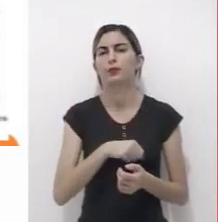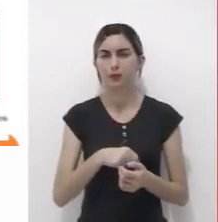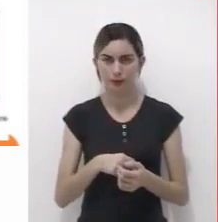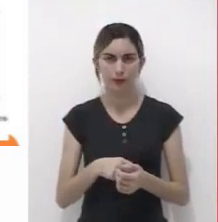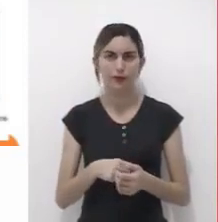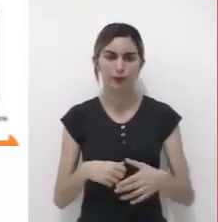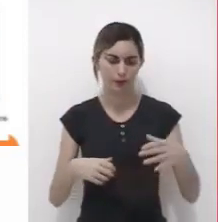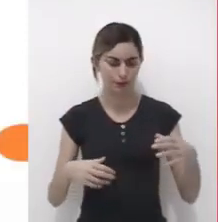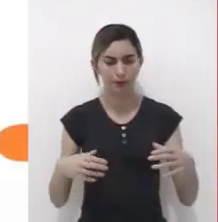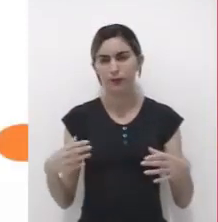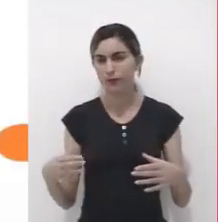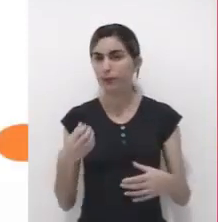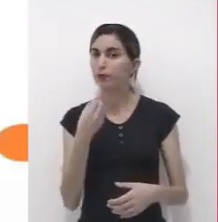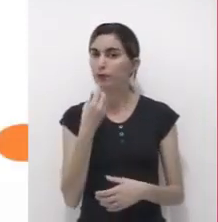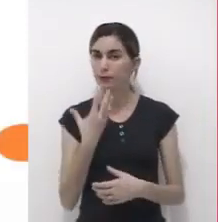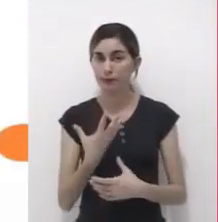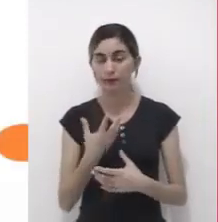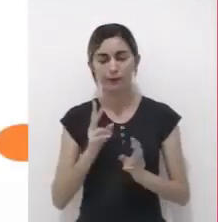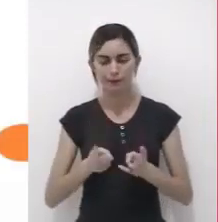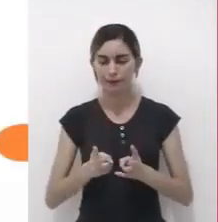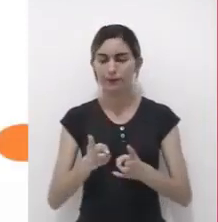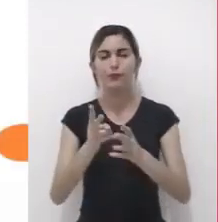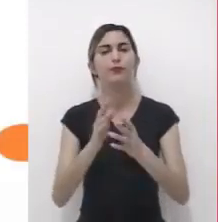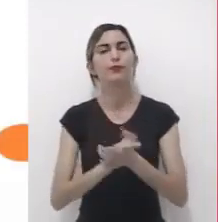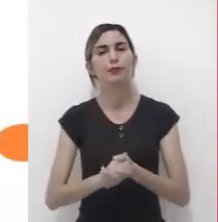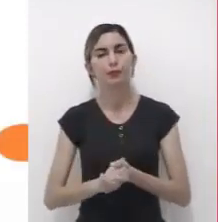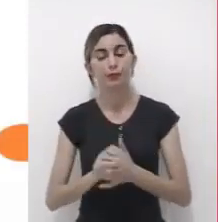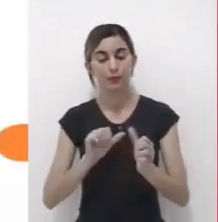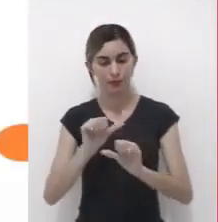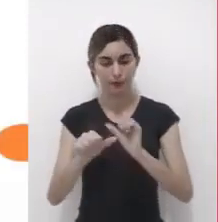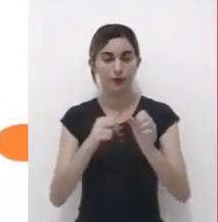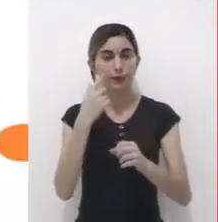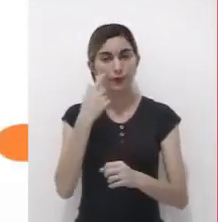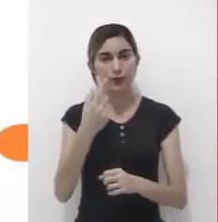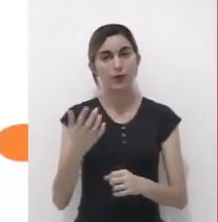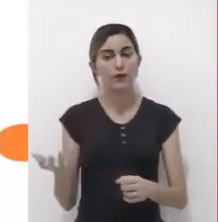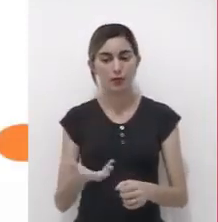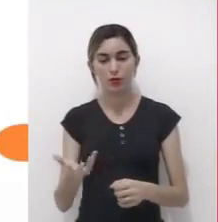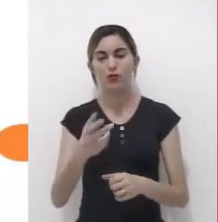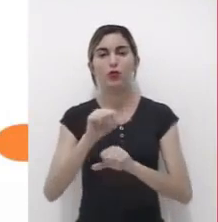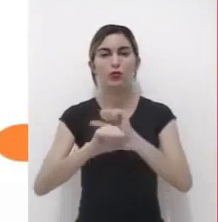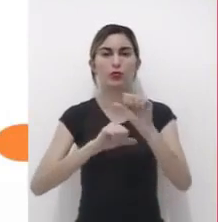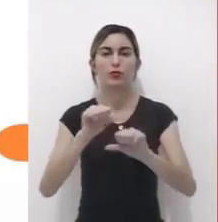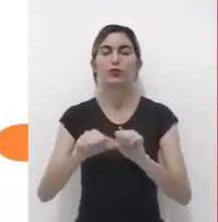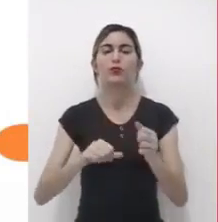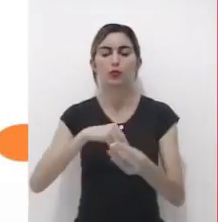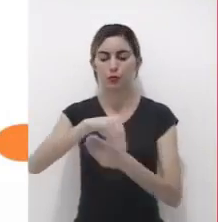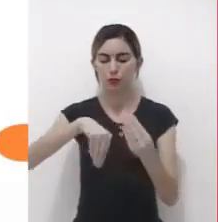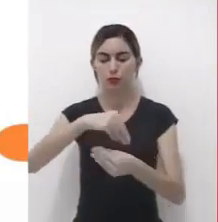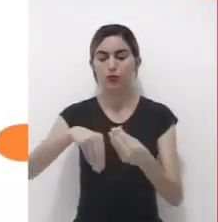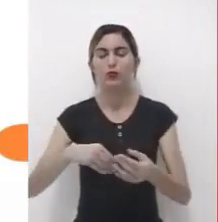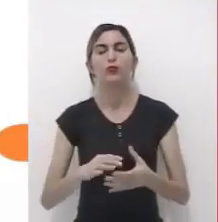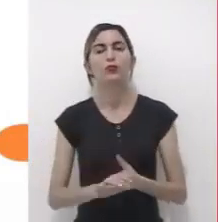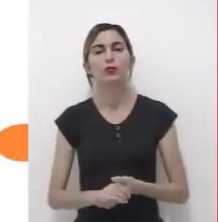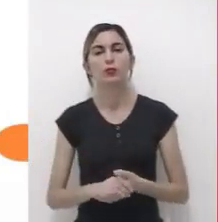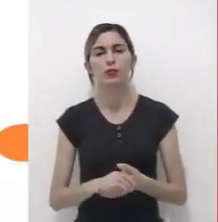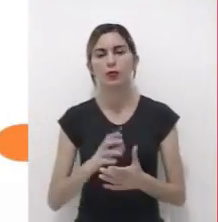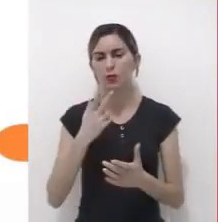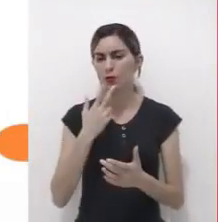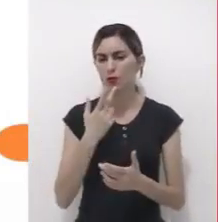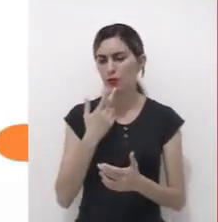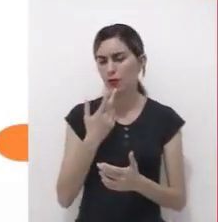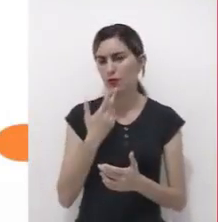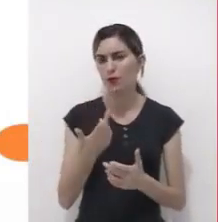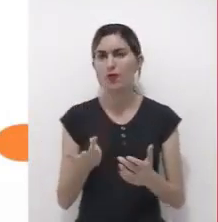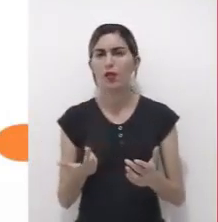ao primeiro recipiente. Bom, vamos continuar alterando aí a velocidade das reações. E quando